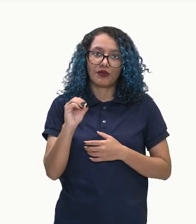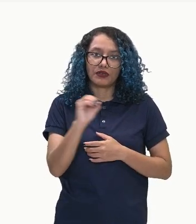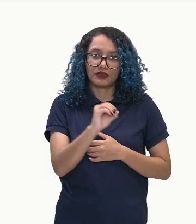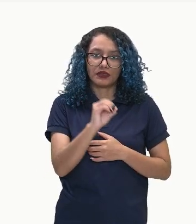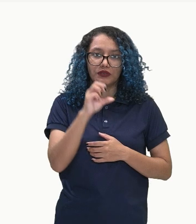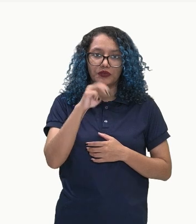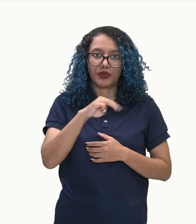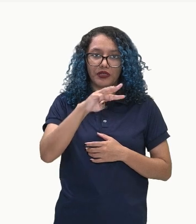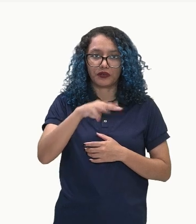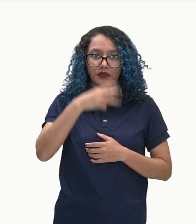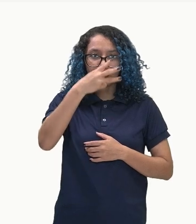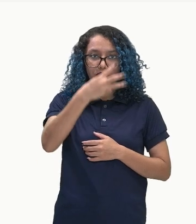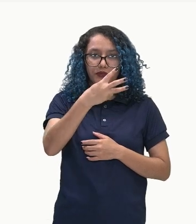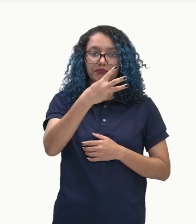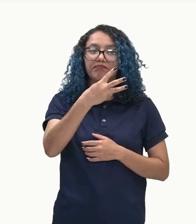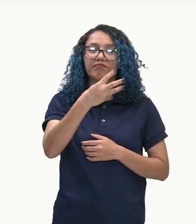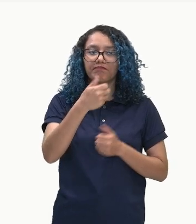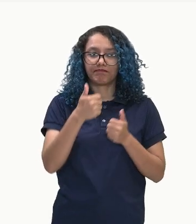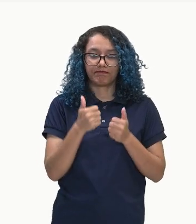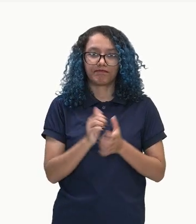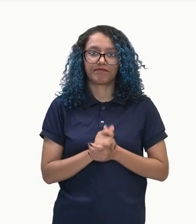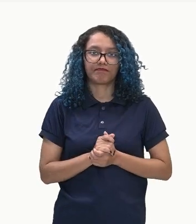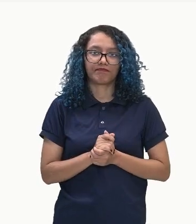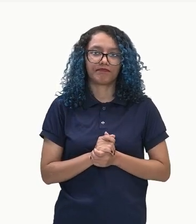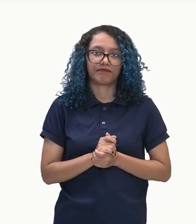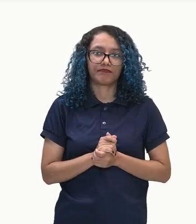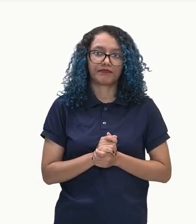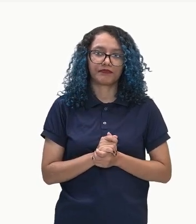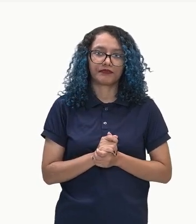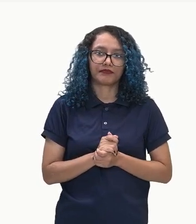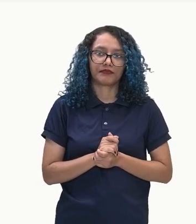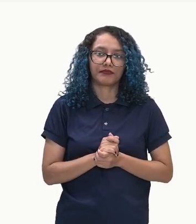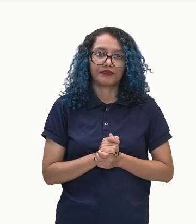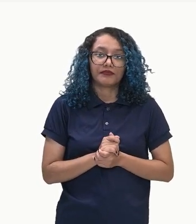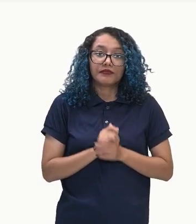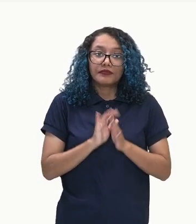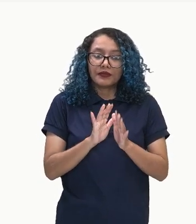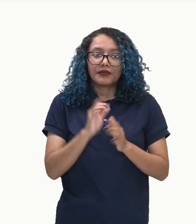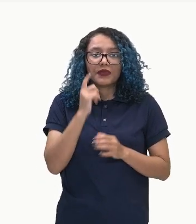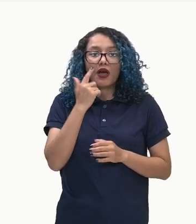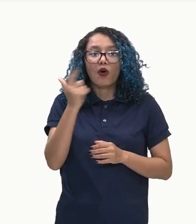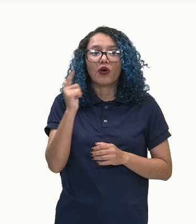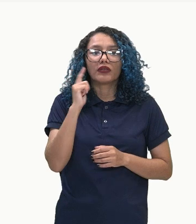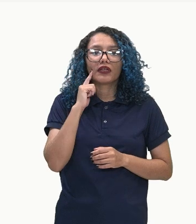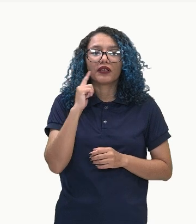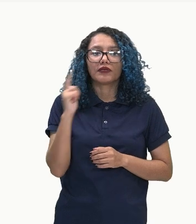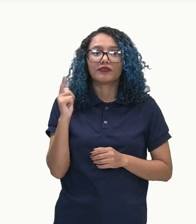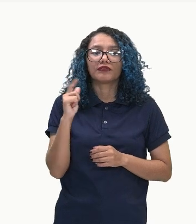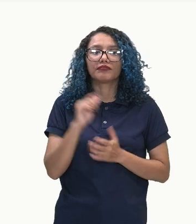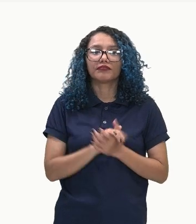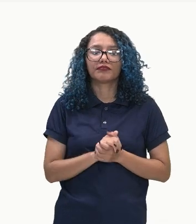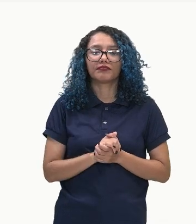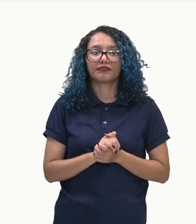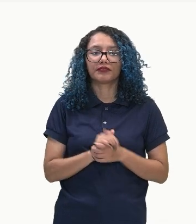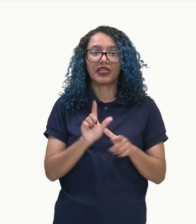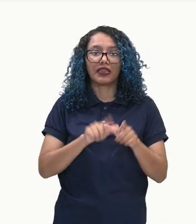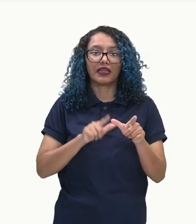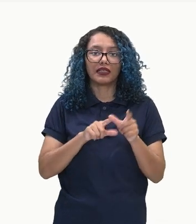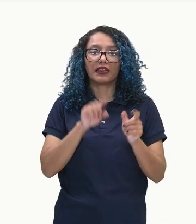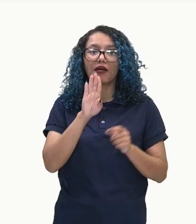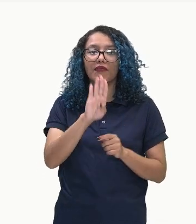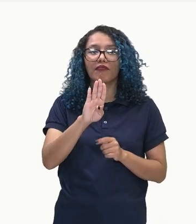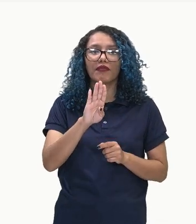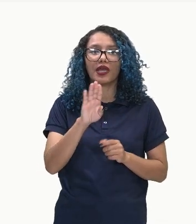metros cúbicos. Beleza, mas e a letra B? Como responder a letra B,